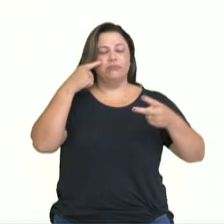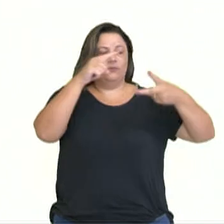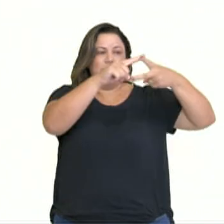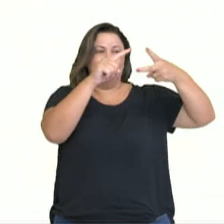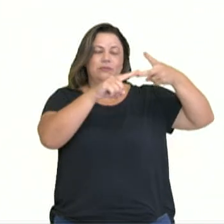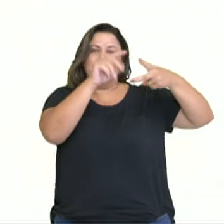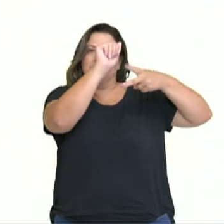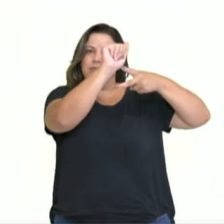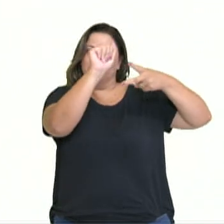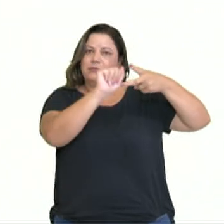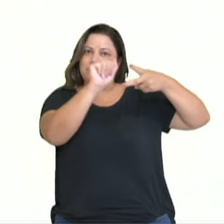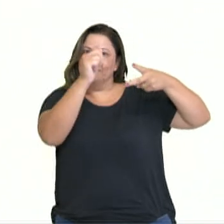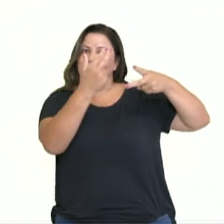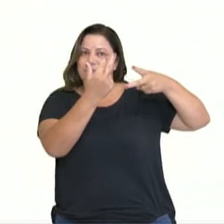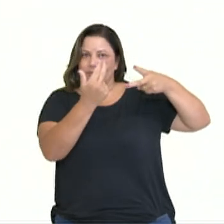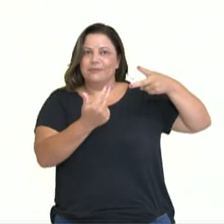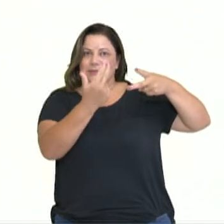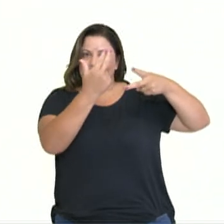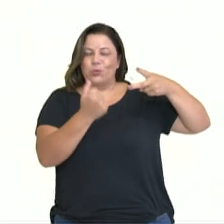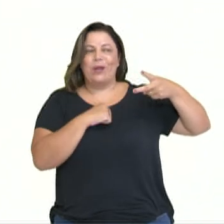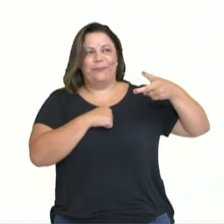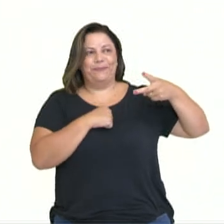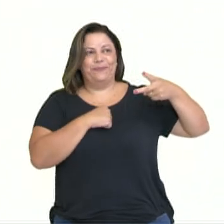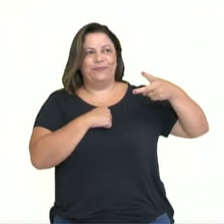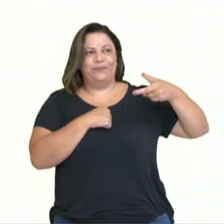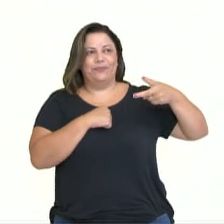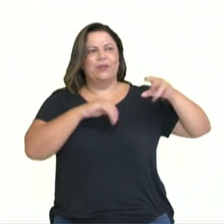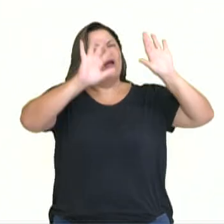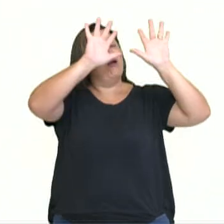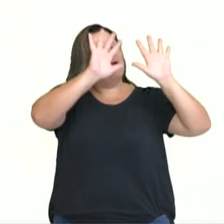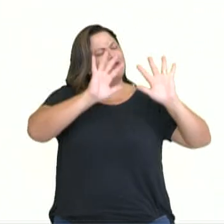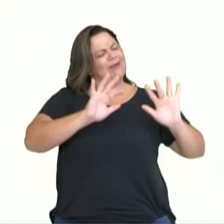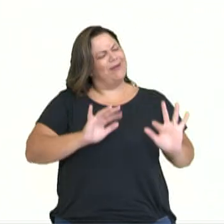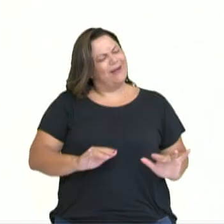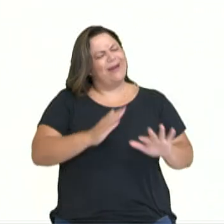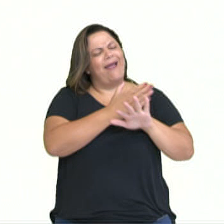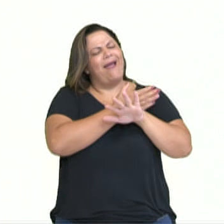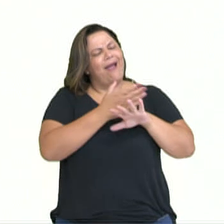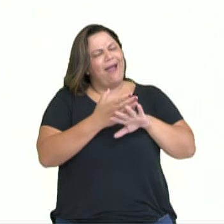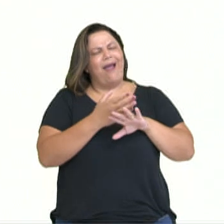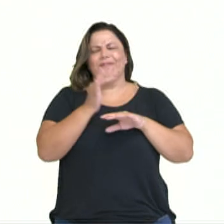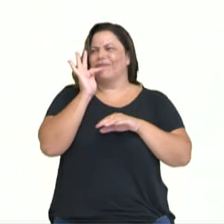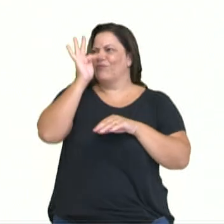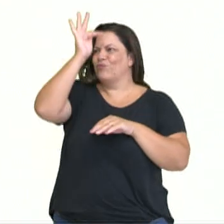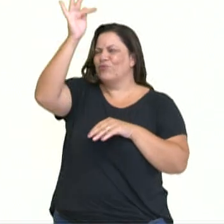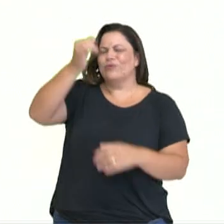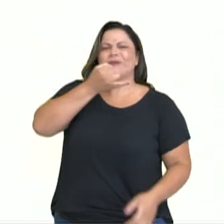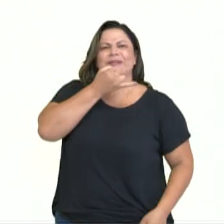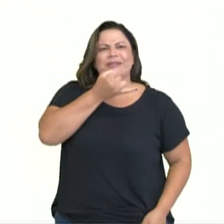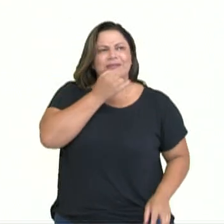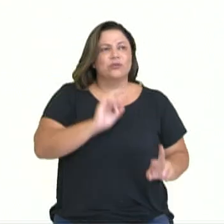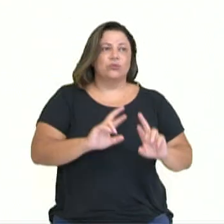iguais, né? Duas palavras iguais, inclusive. Tá? Ó neve, que destino triste o nosso. Já é